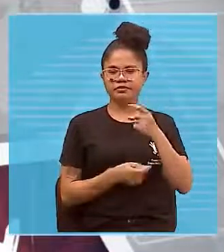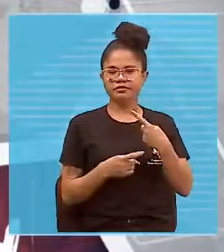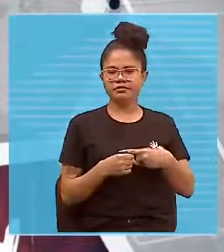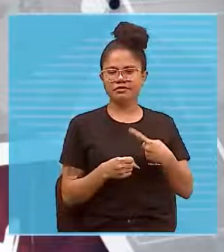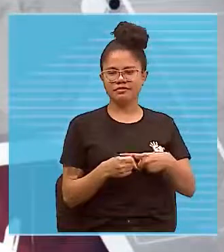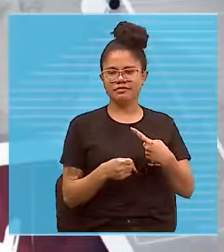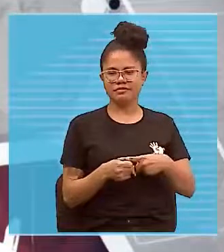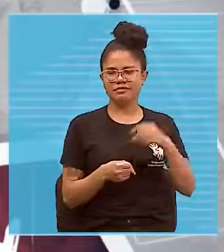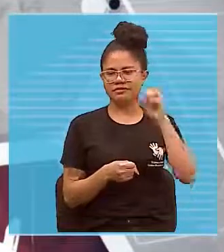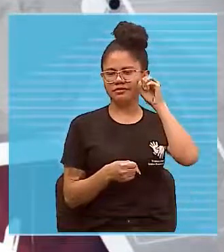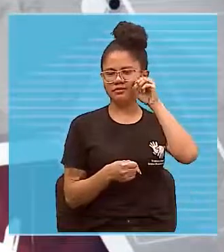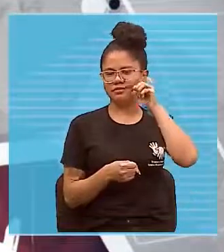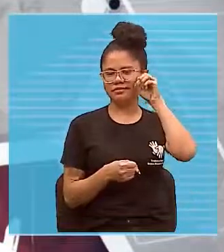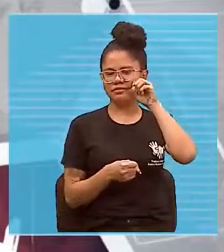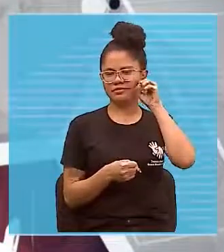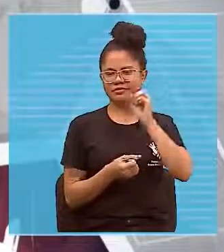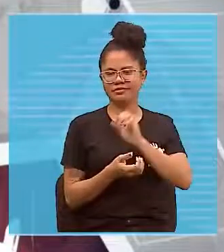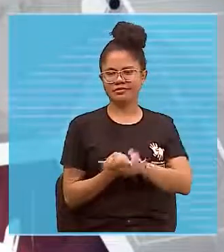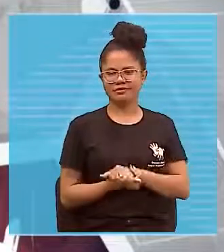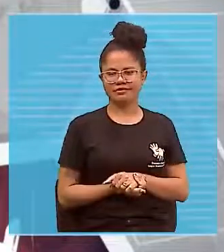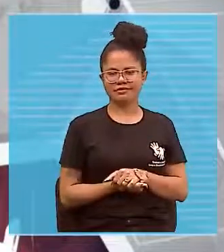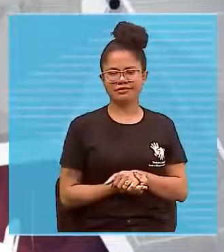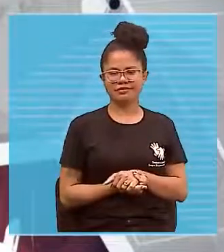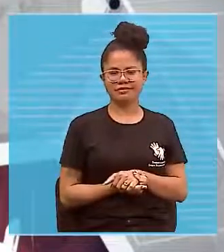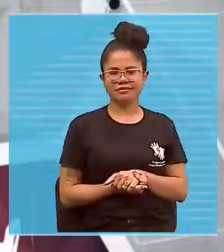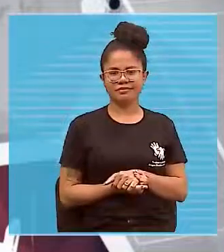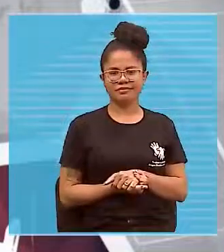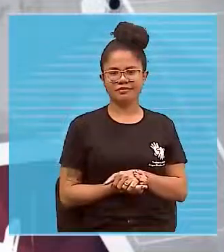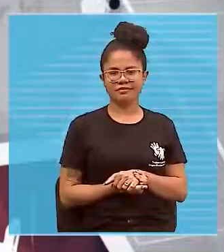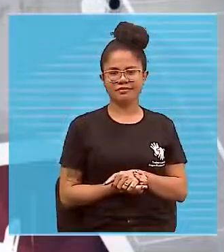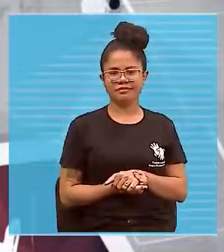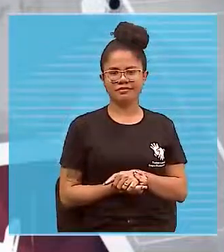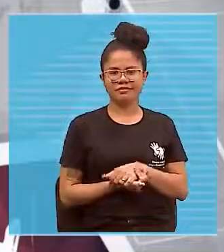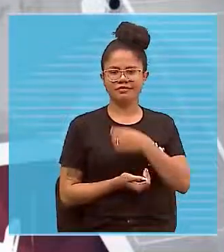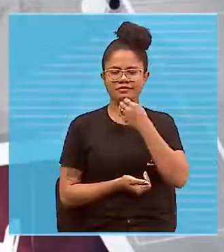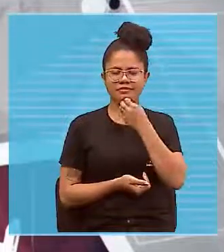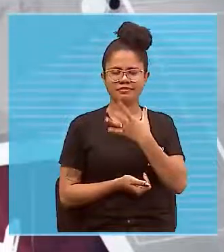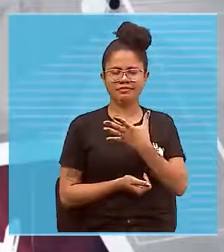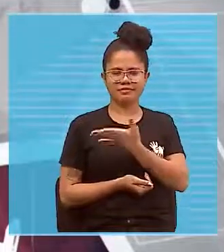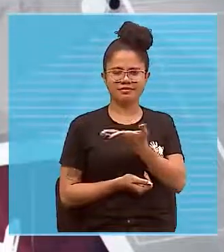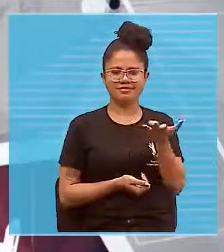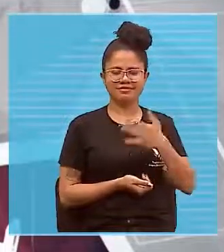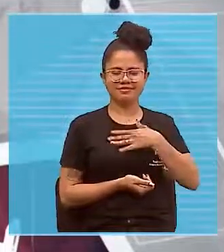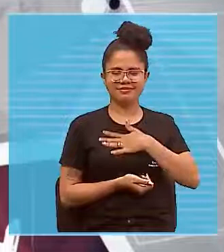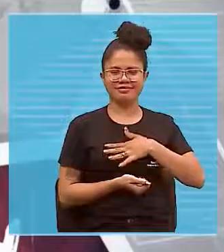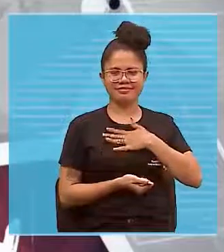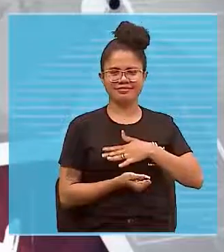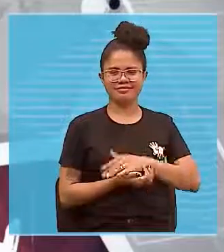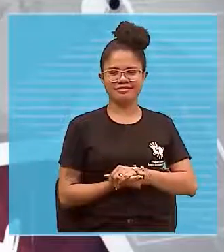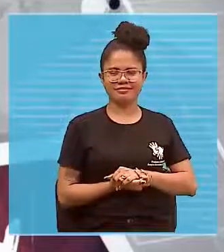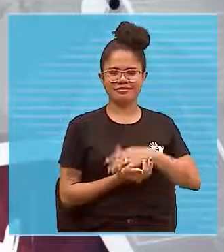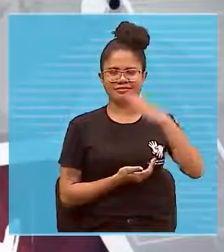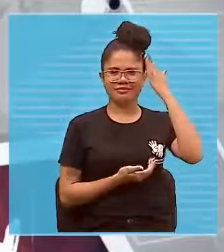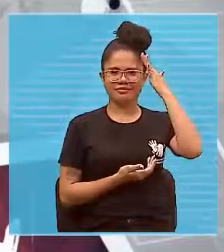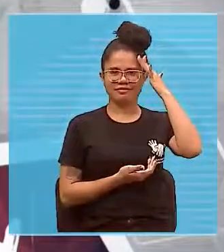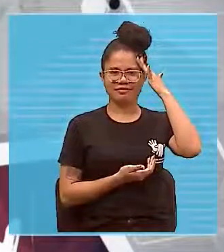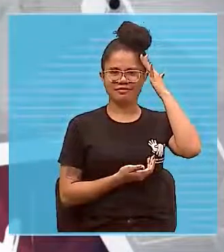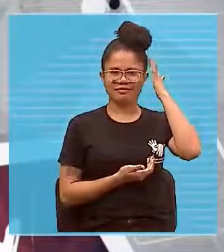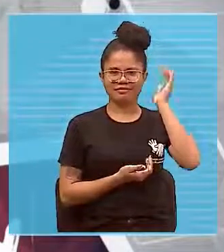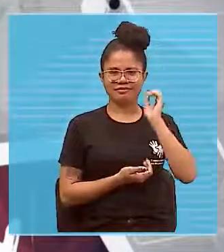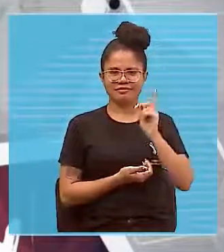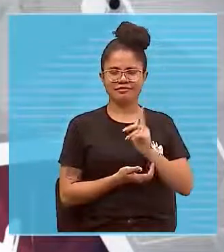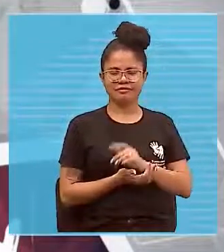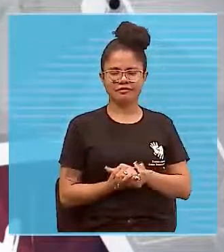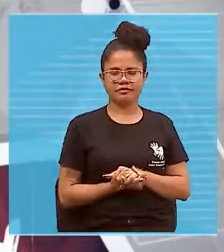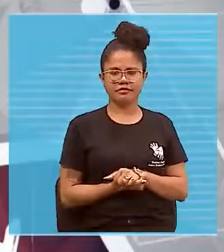certo? Jack, vamos lá. Que bom que vocês gostaram, massa. Entendi, Jack, sua colocação sobre as aves.